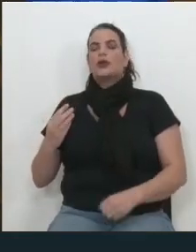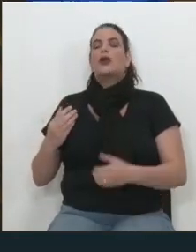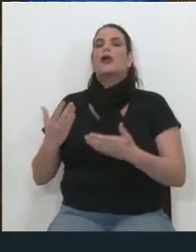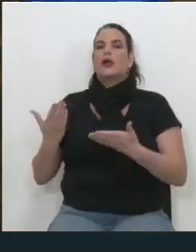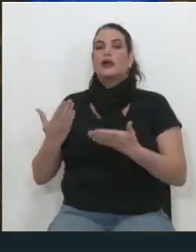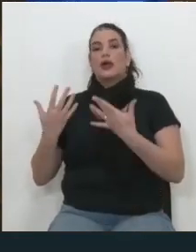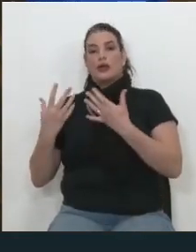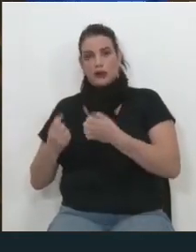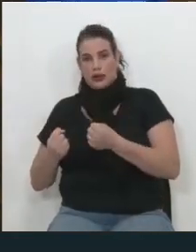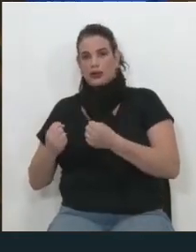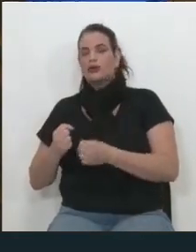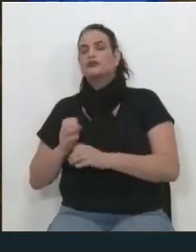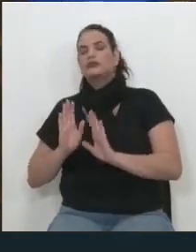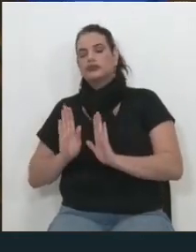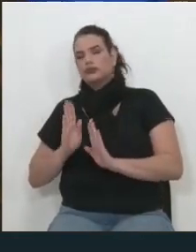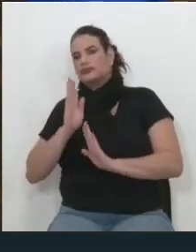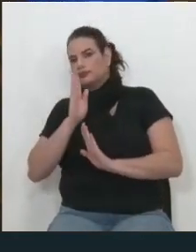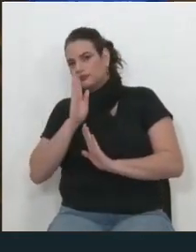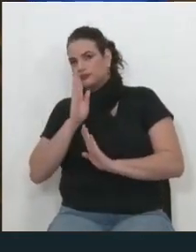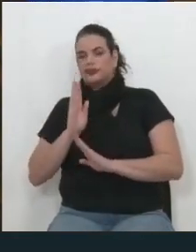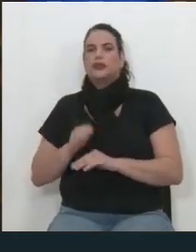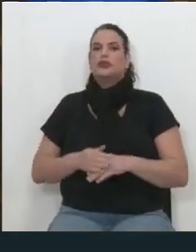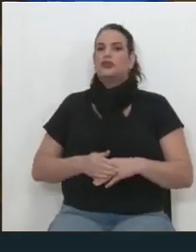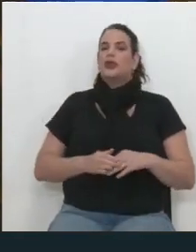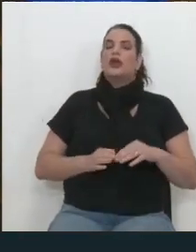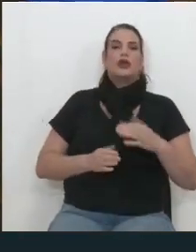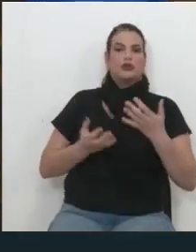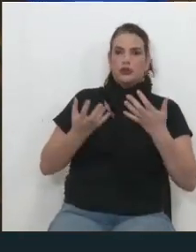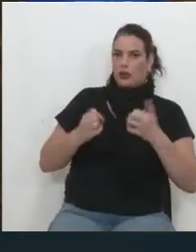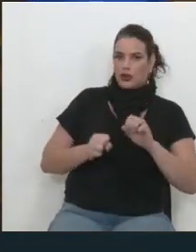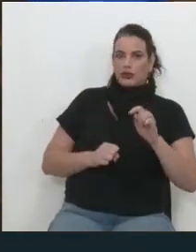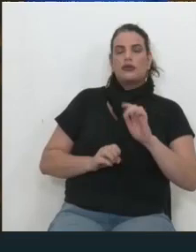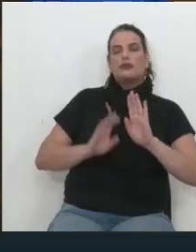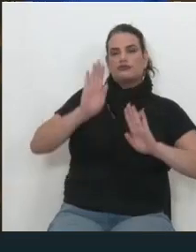permaneçam como estão e os contrários se manifestem.